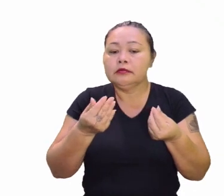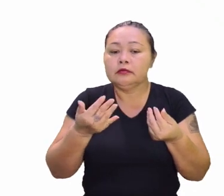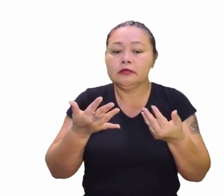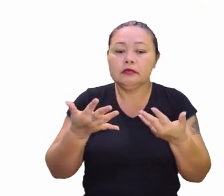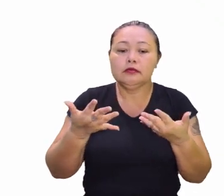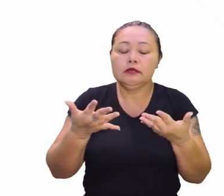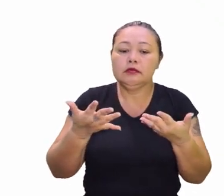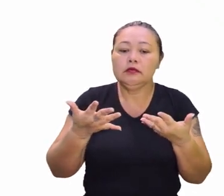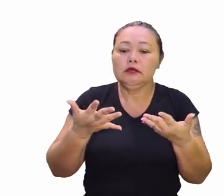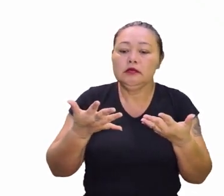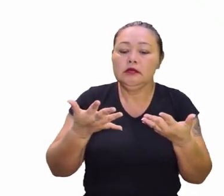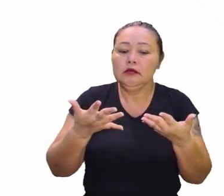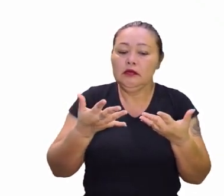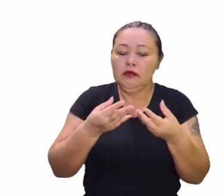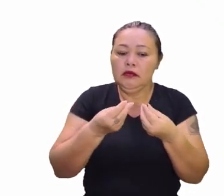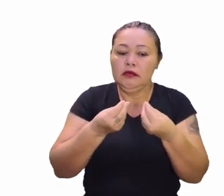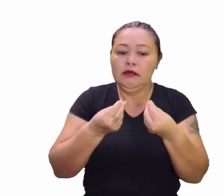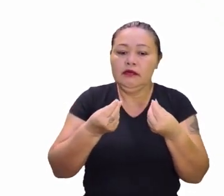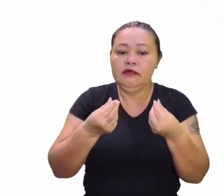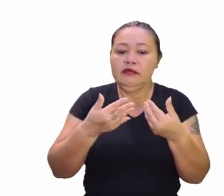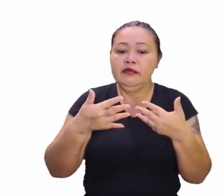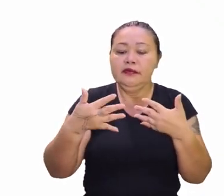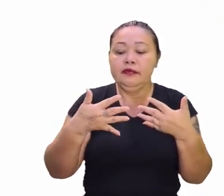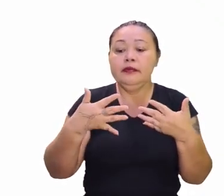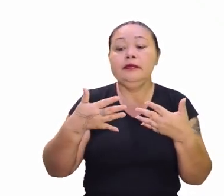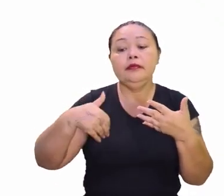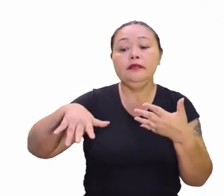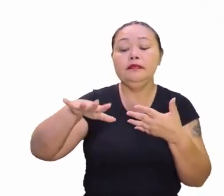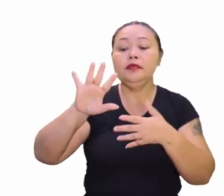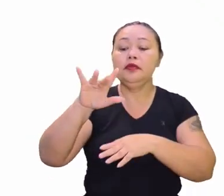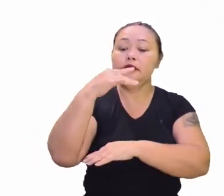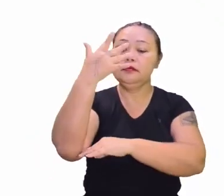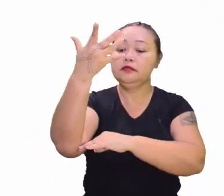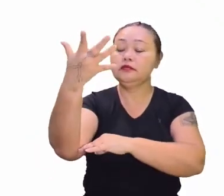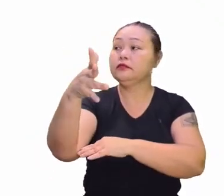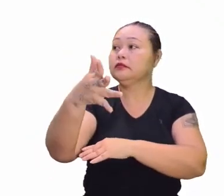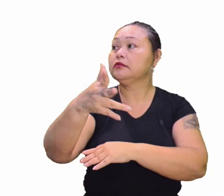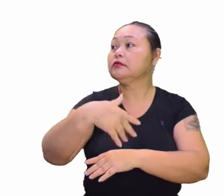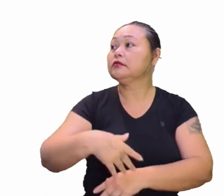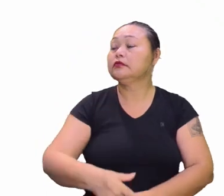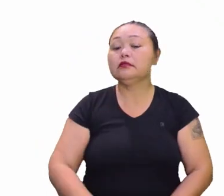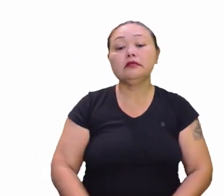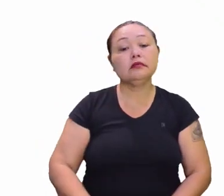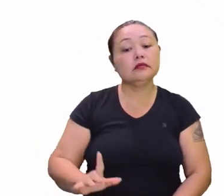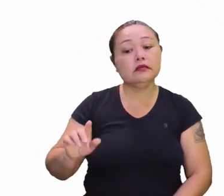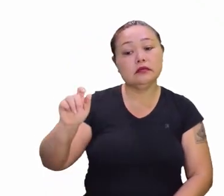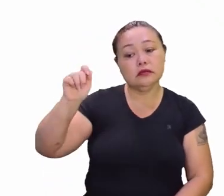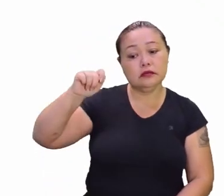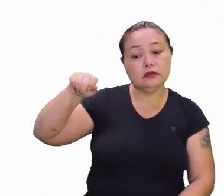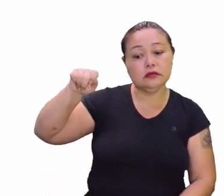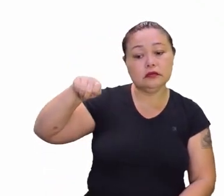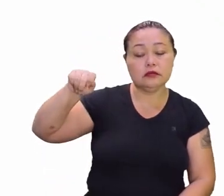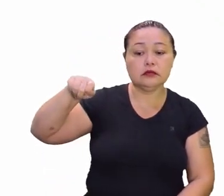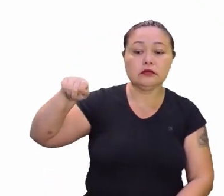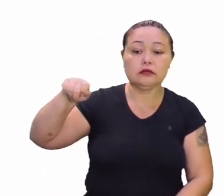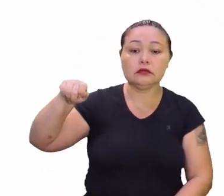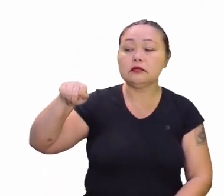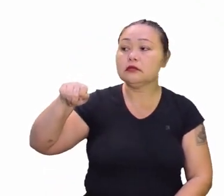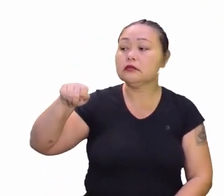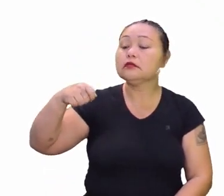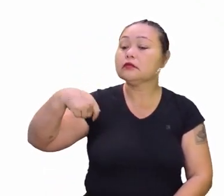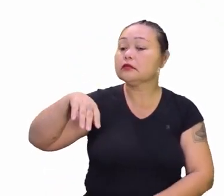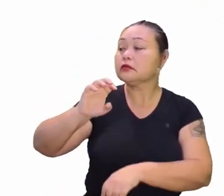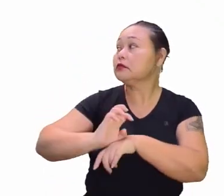Rogério. Elas estão vulneráveis a serem devastadas. Professor Jorge, e aí do lado você pode anotar que